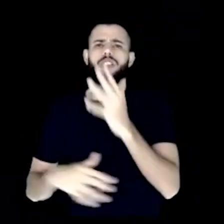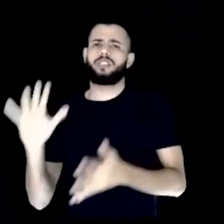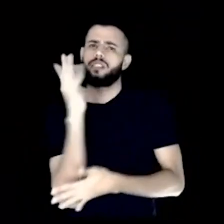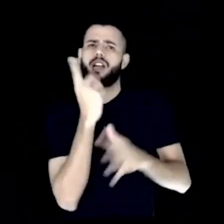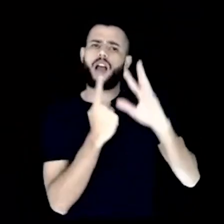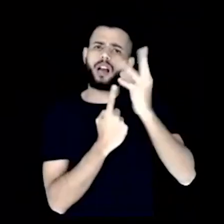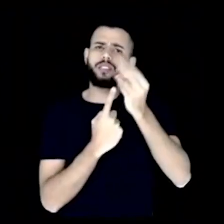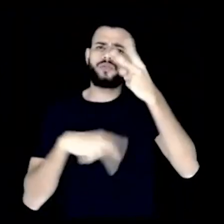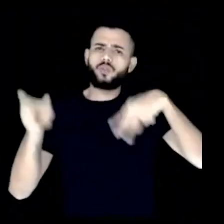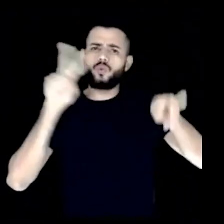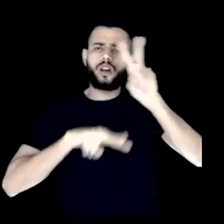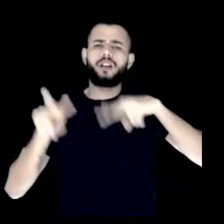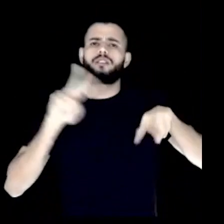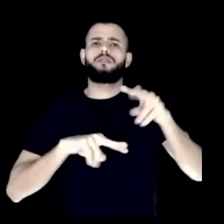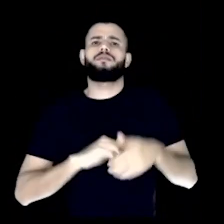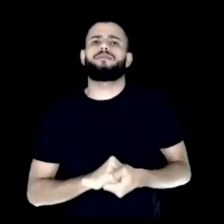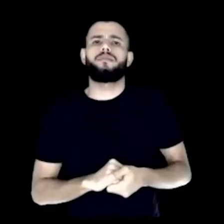natureza, artes visuais, astrologia.